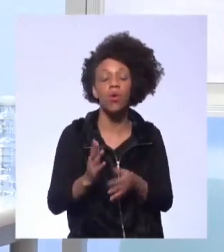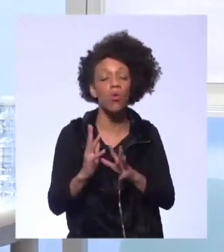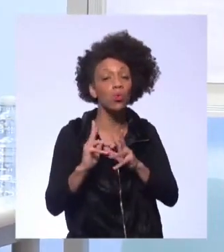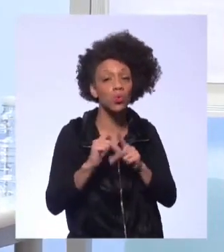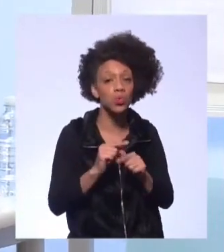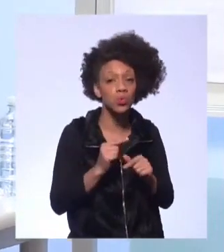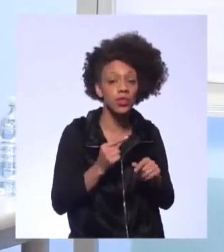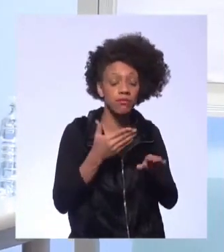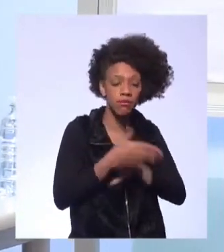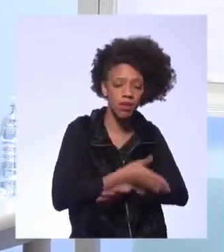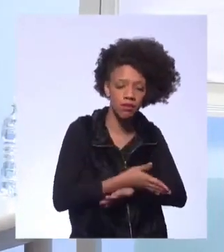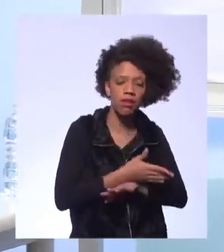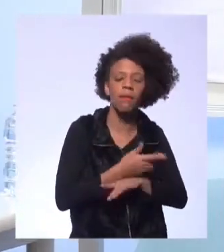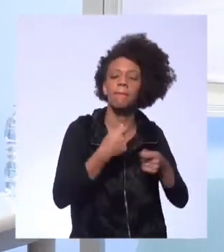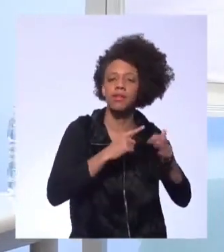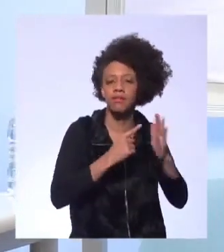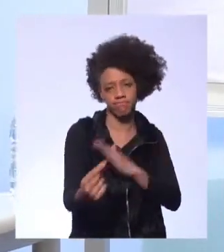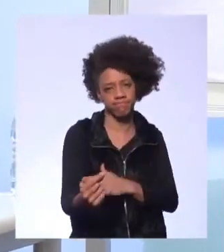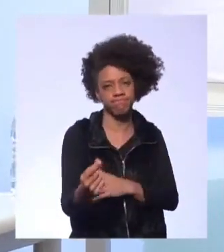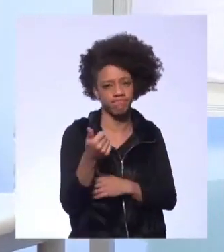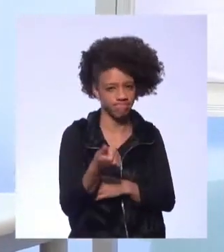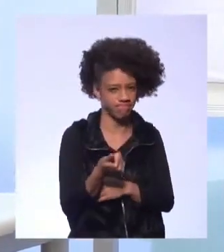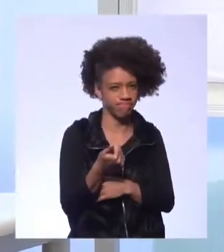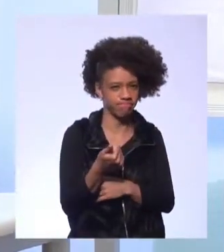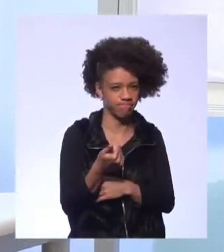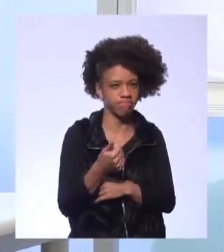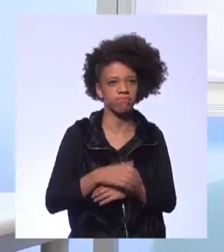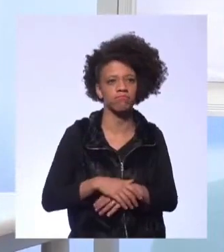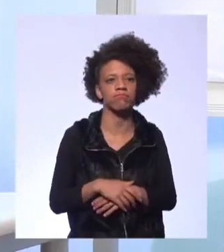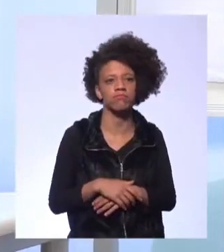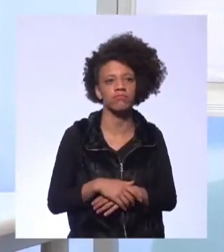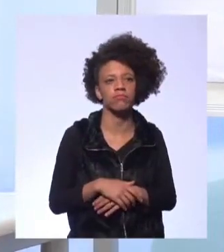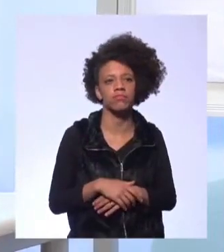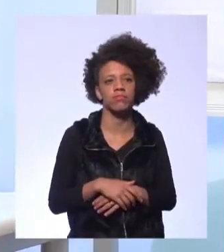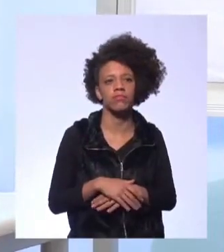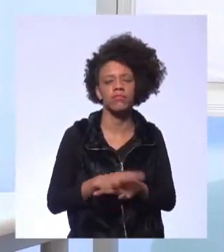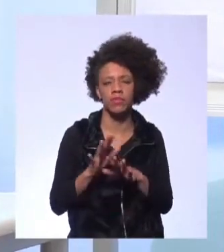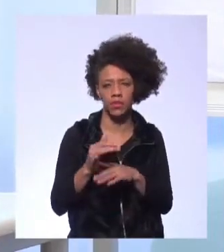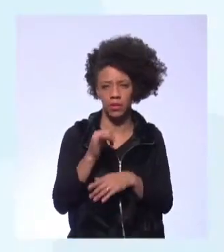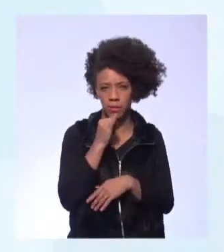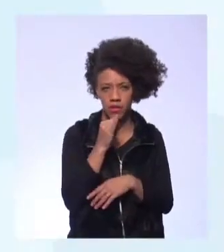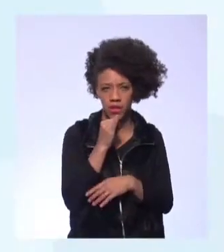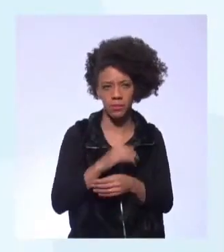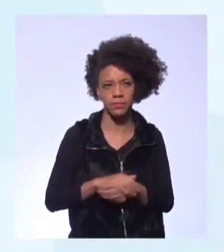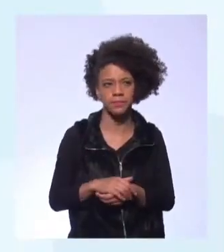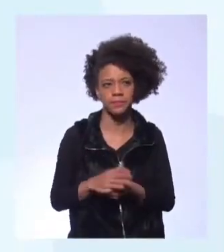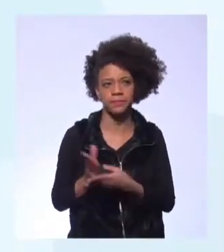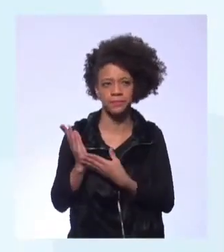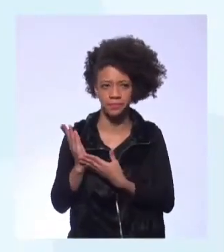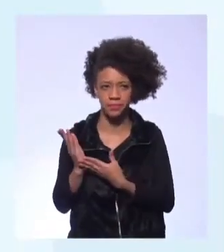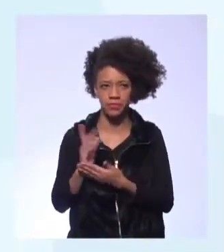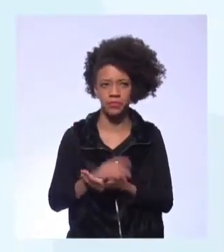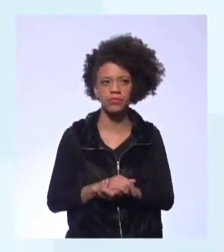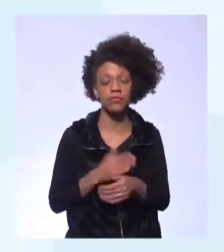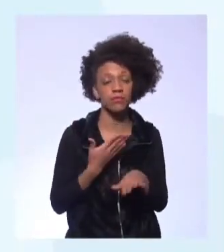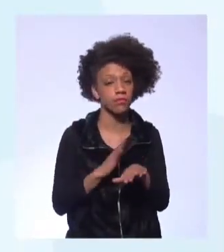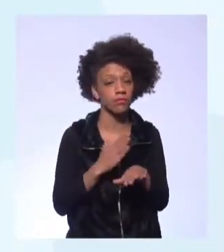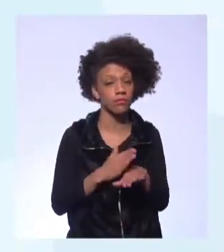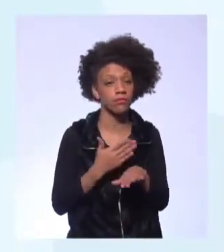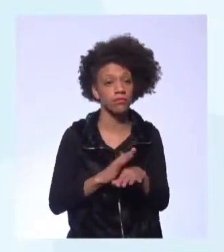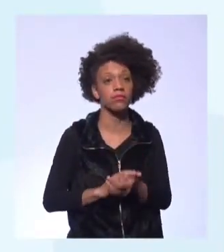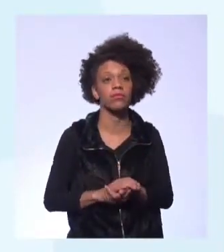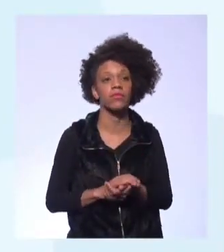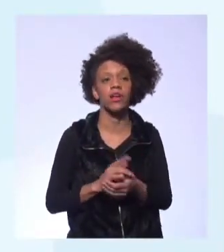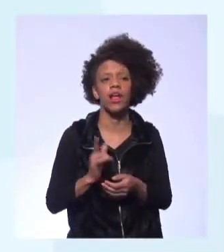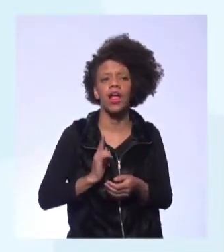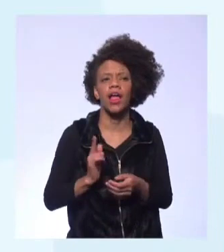entra tem que sair. Tudo bem? Se vocês... Vamos pegar aqui um exemplo. Ó. Não vamos treinar. Eu dei